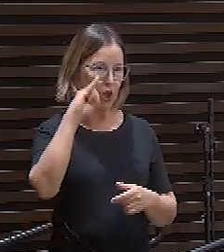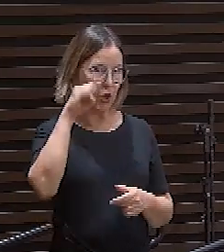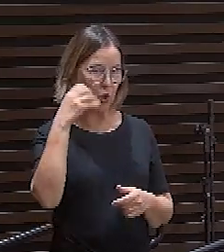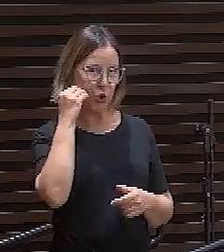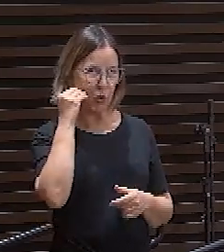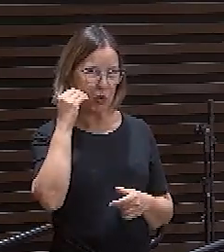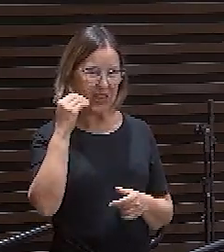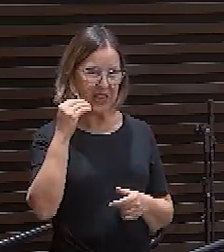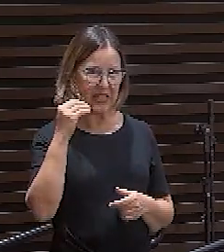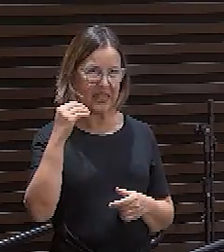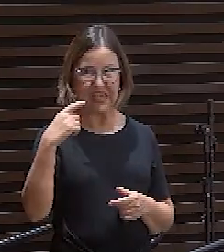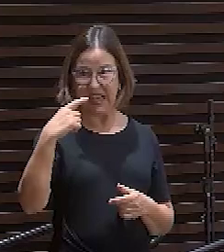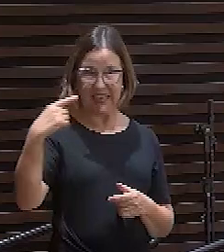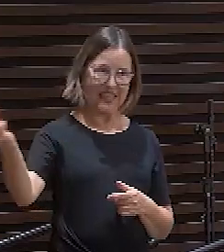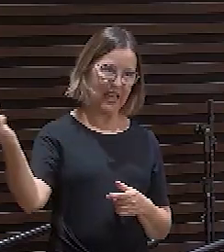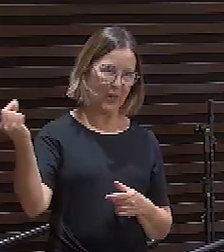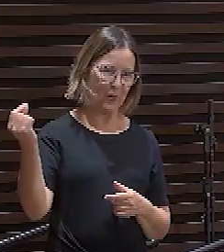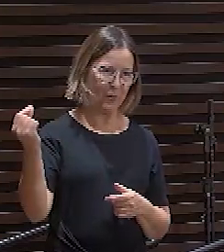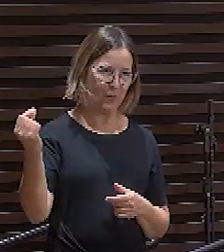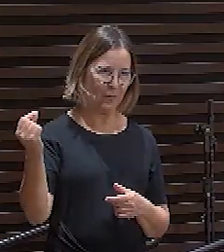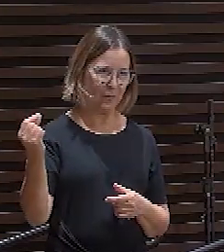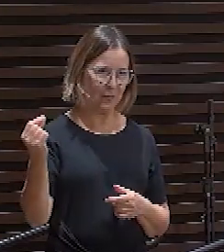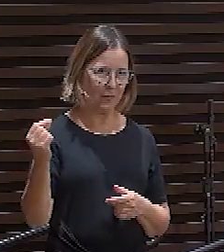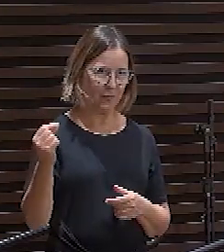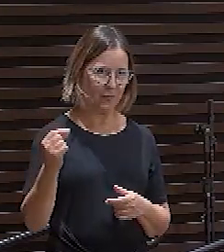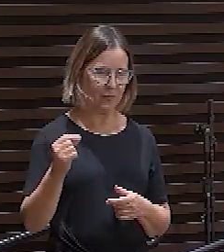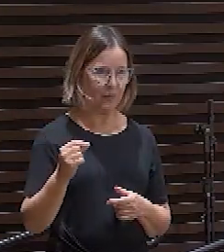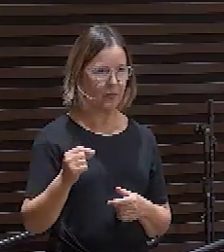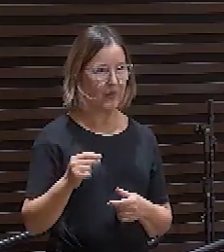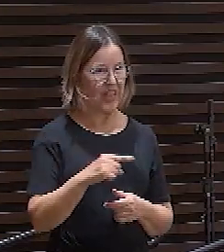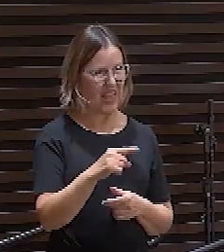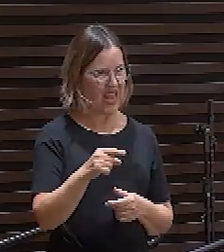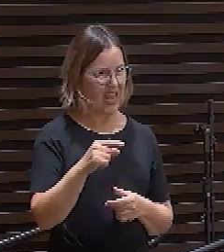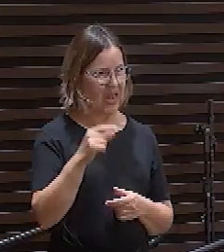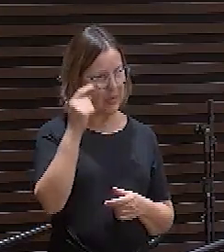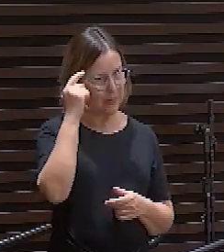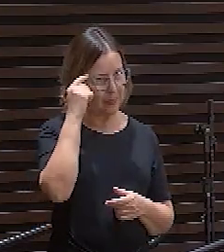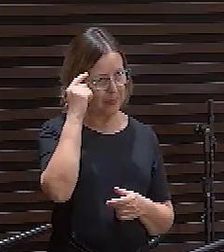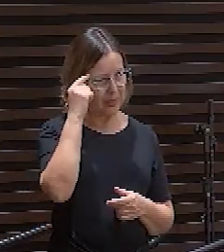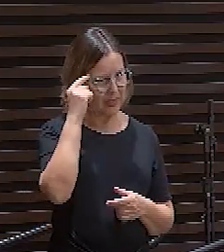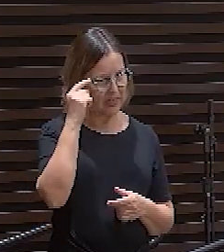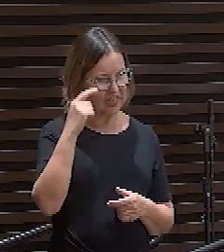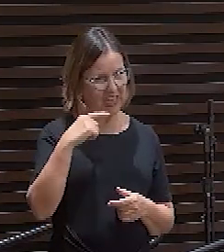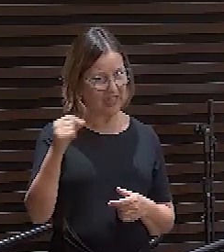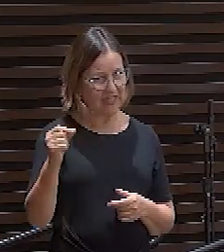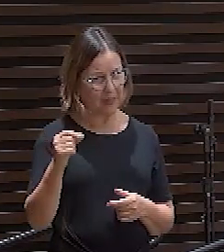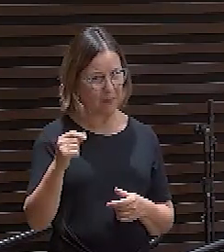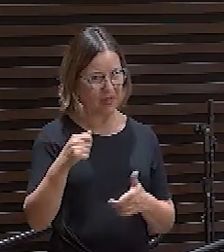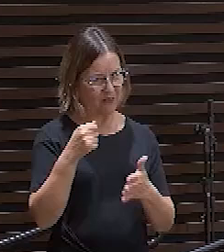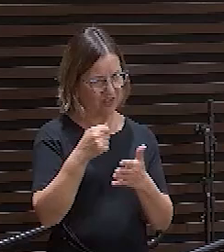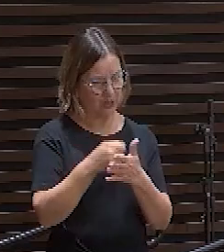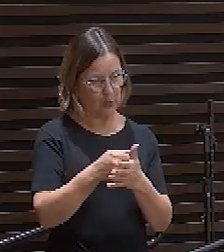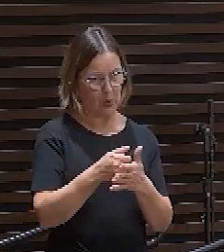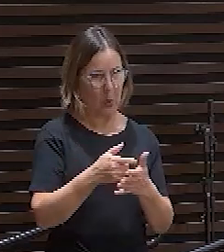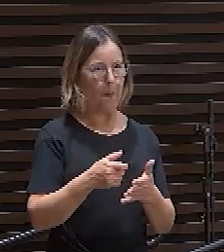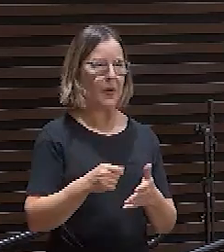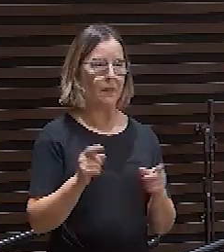Eles pensaram que iria sair para fazer uma compra, porque ele que cuidava do dinheiro, mas ele estava saindo para trair o Senhor